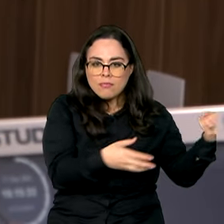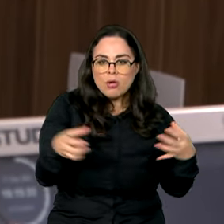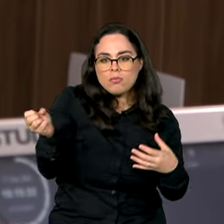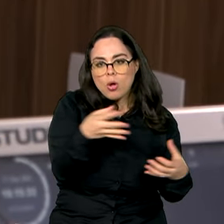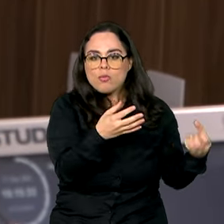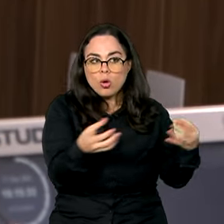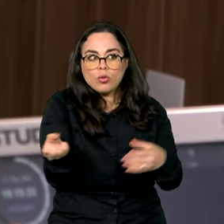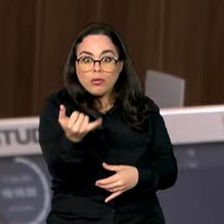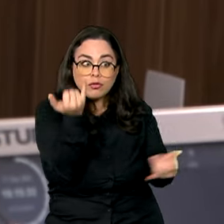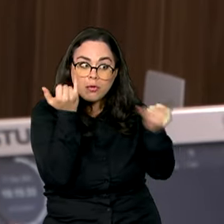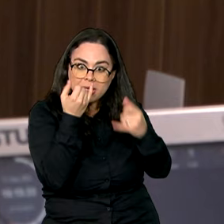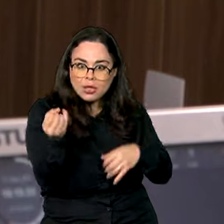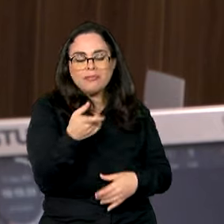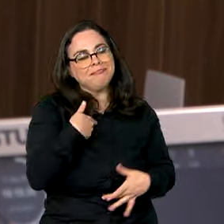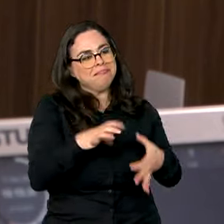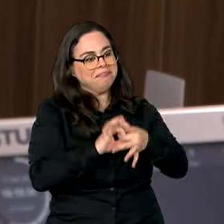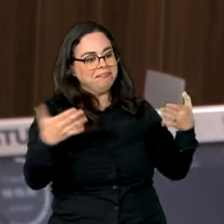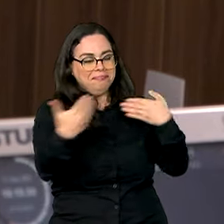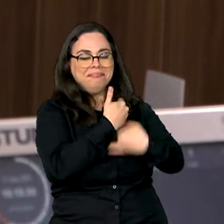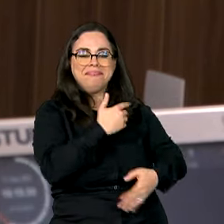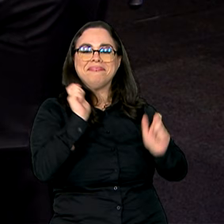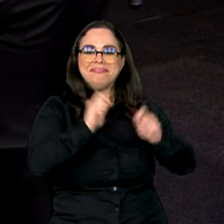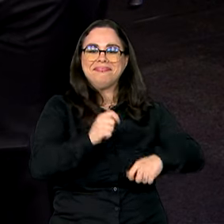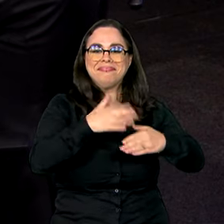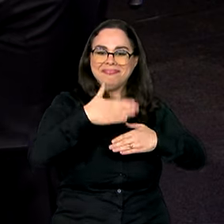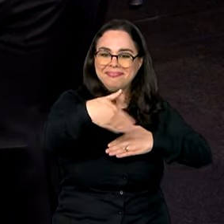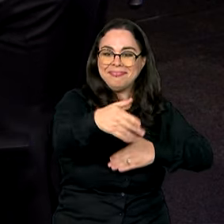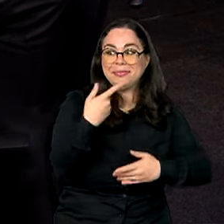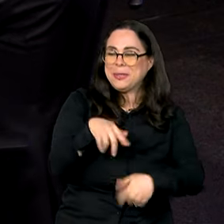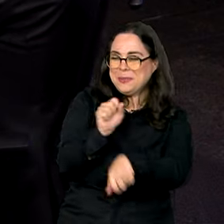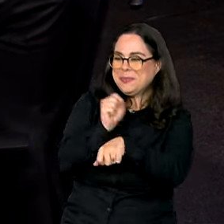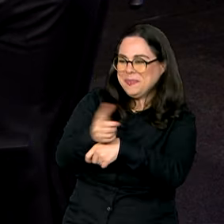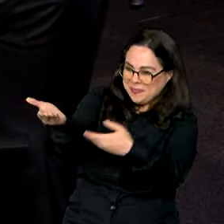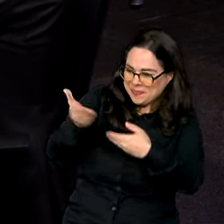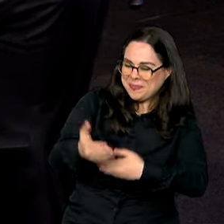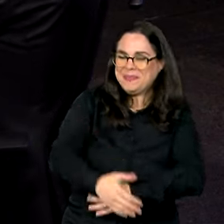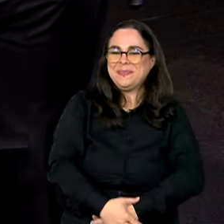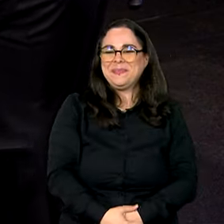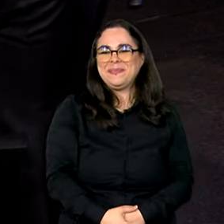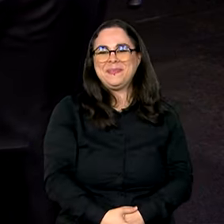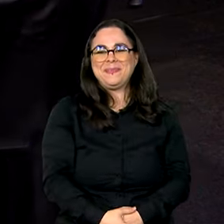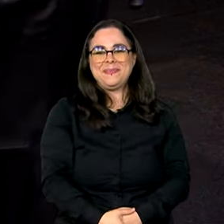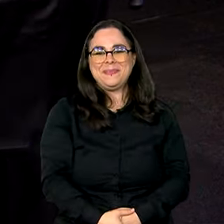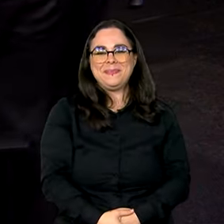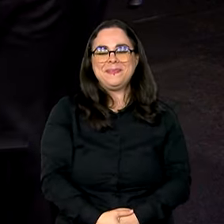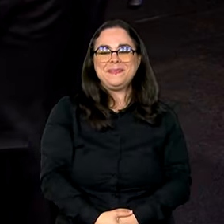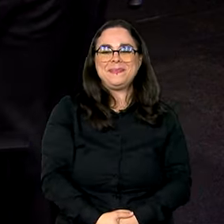informações ao longo do tempo. Aqui estou à disposição. Com certeza, estaremos esperando.